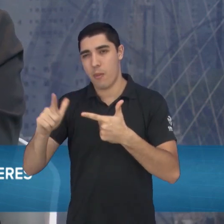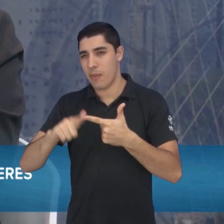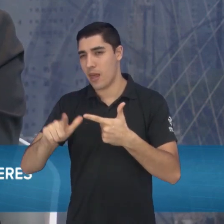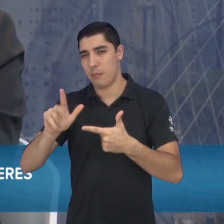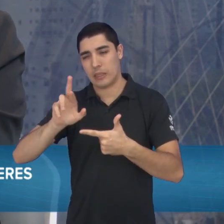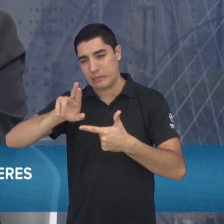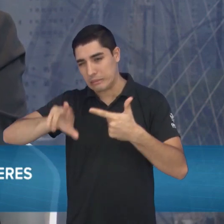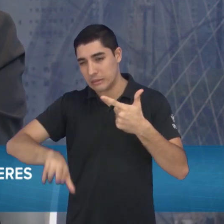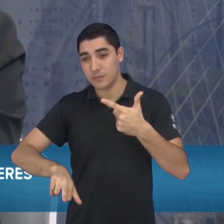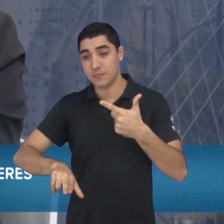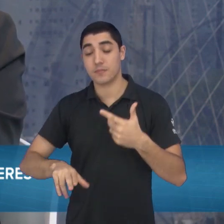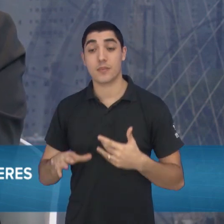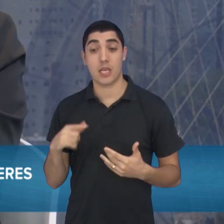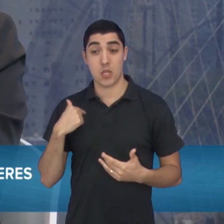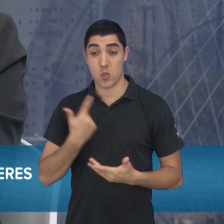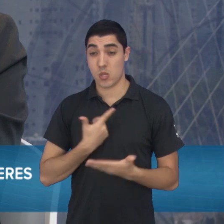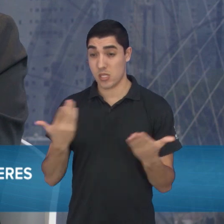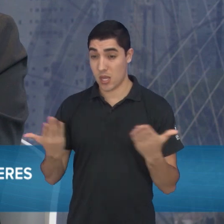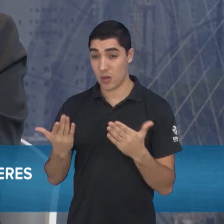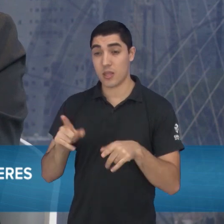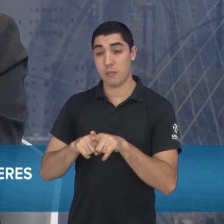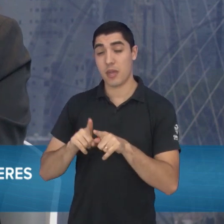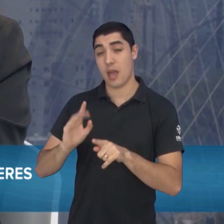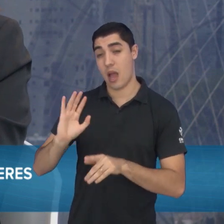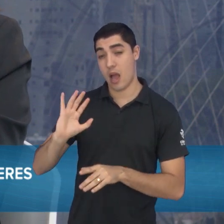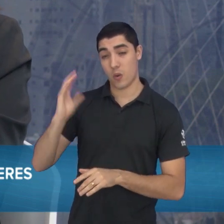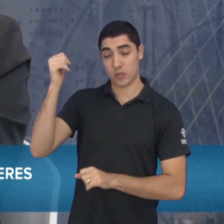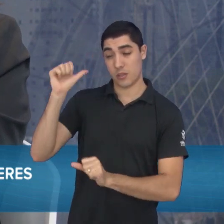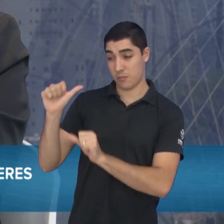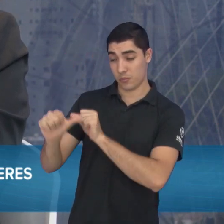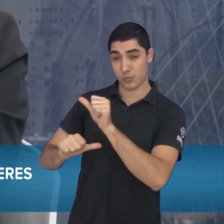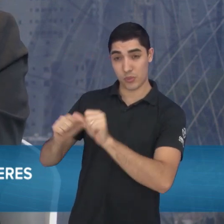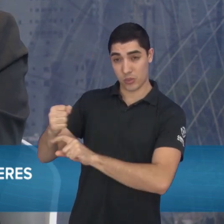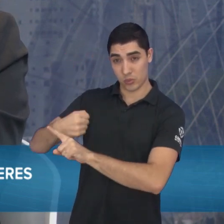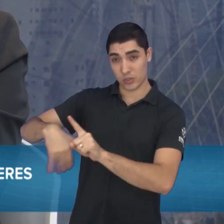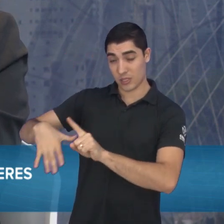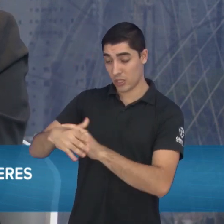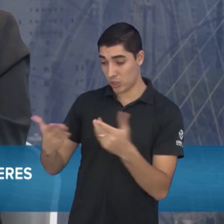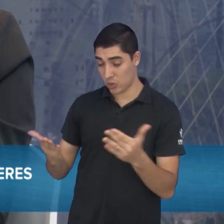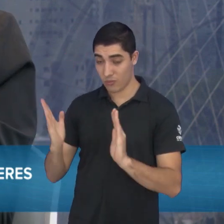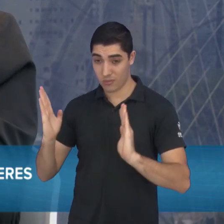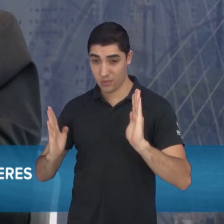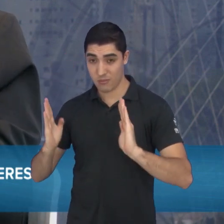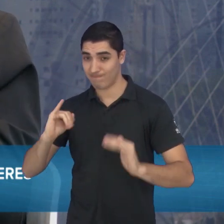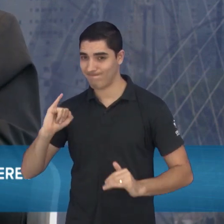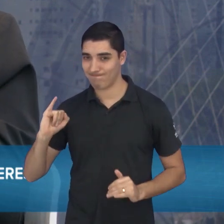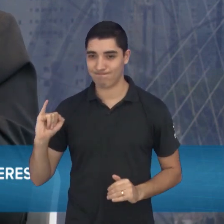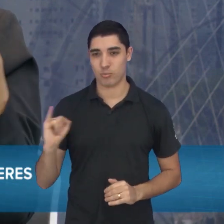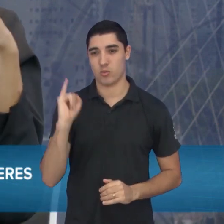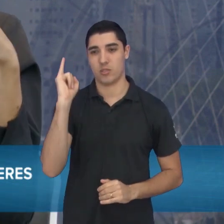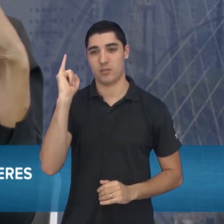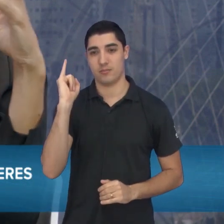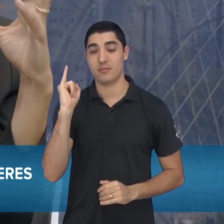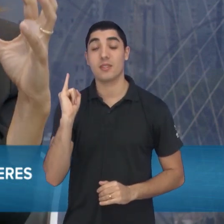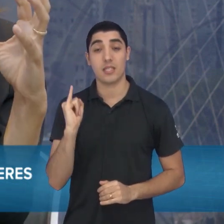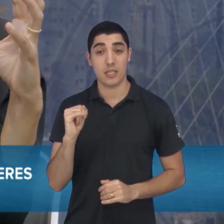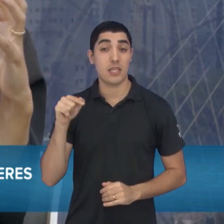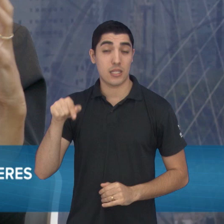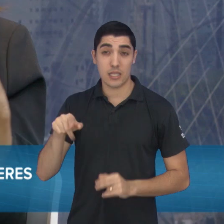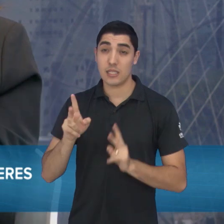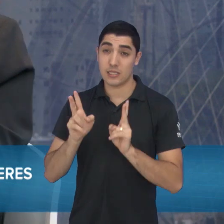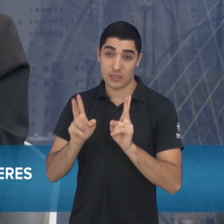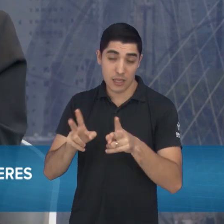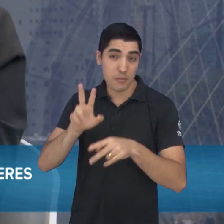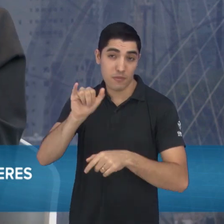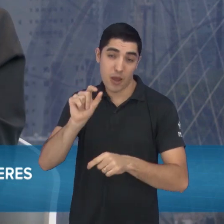está passando por um período de transição social muito importante, e isso sempre, né, é um período que vai atraflancando